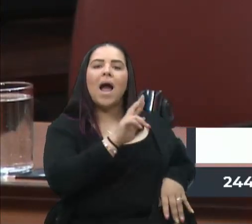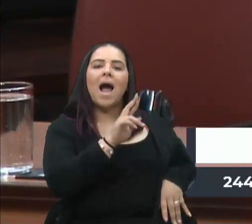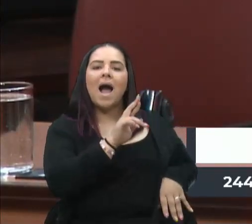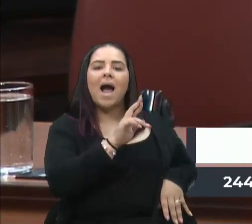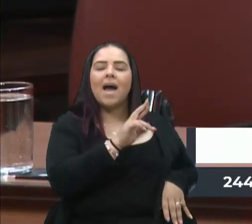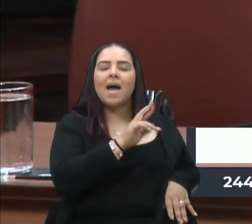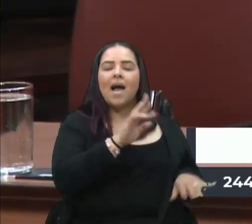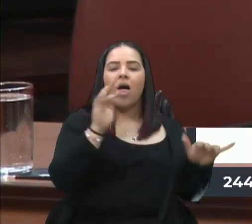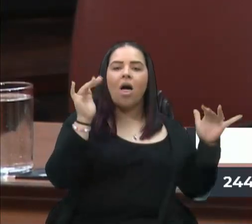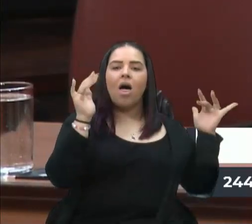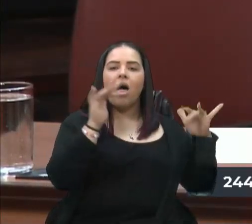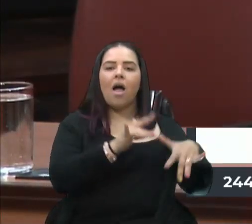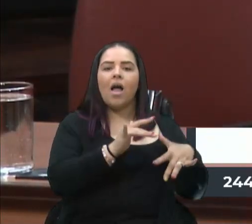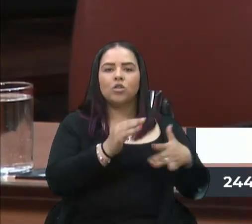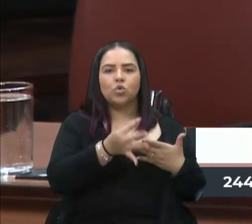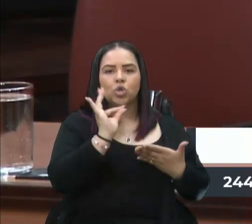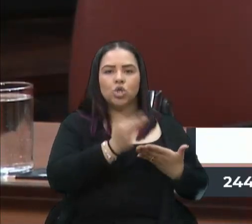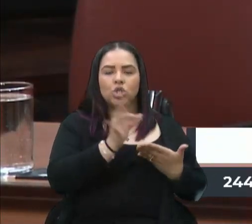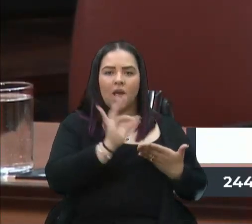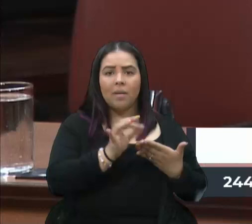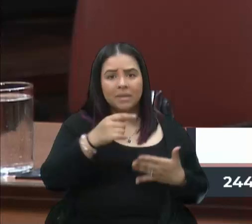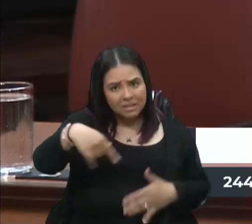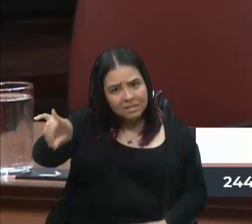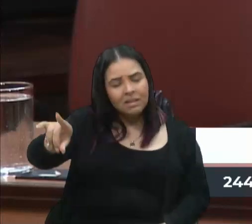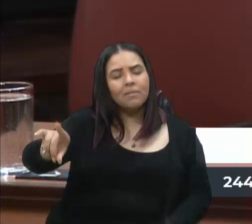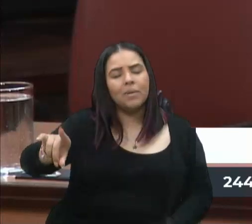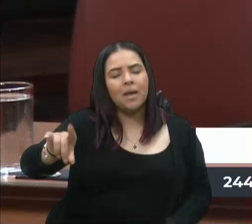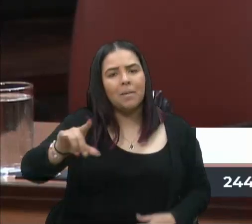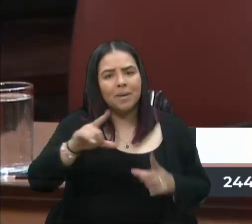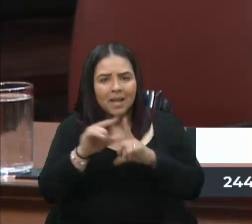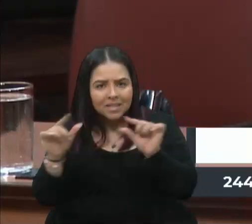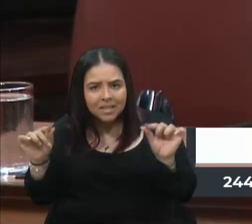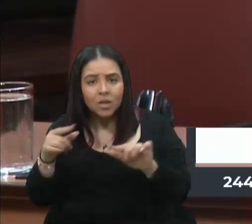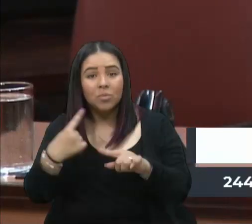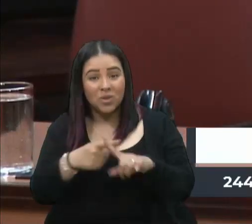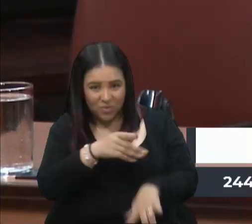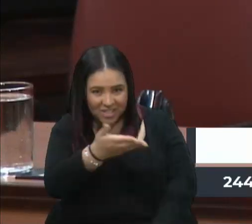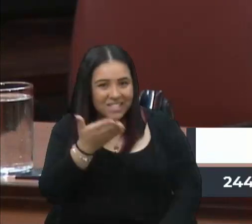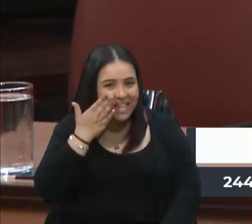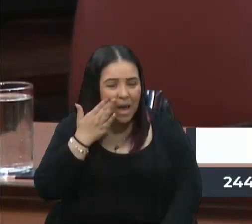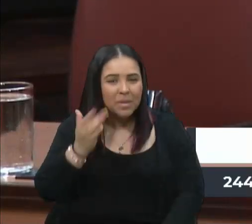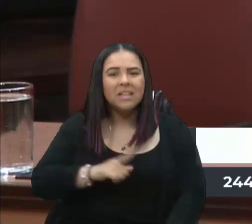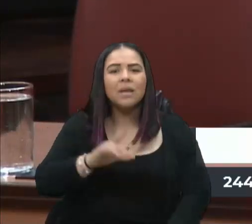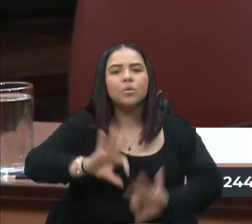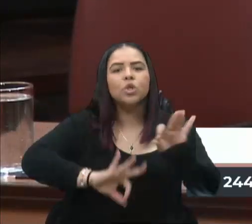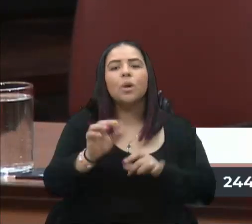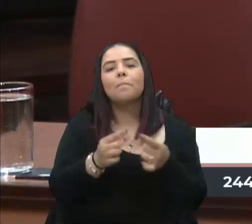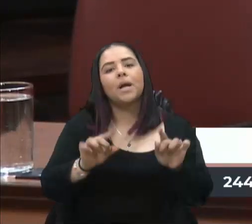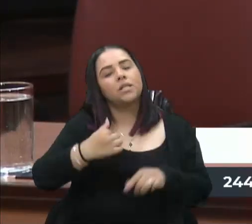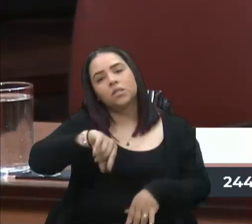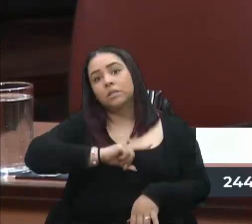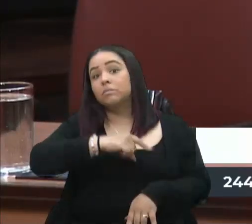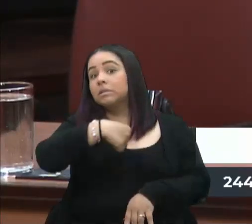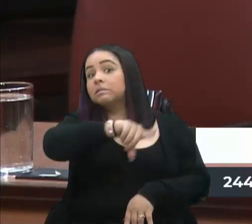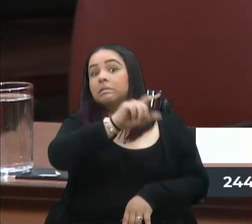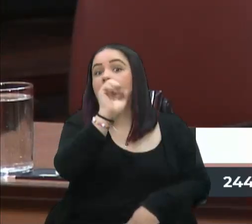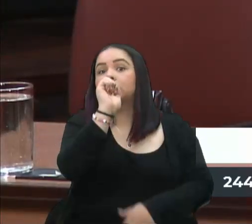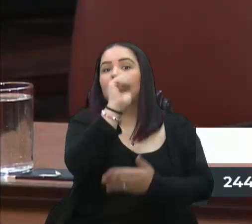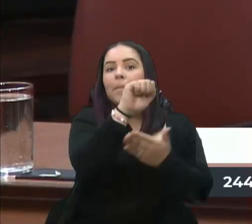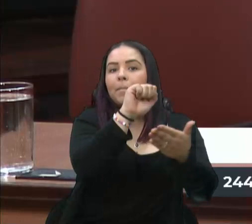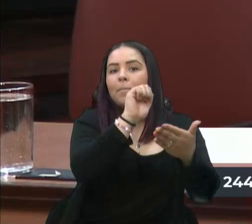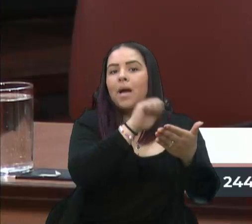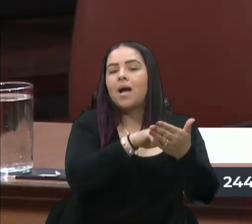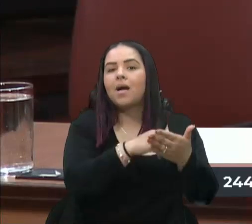cafezinho e ir para Brasília buscar recursos, porque tem sobrando, o senhor sabe que tem projetos, mas a gente tem que bater e procurar, porque enquanto a gente